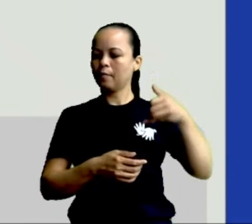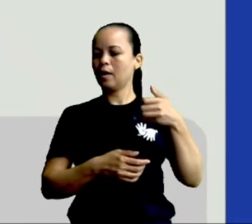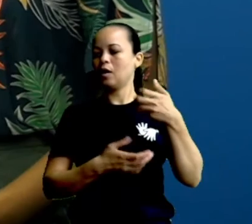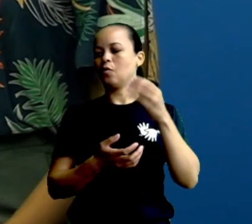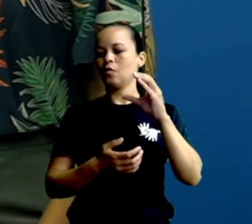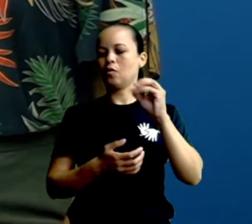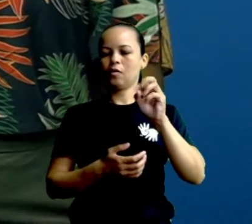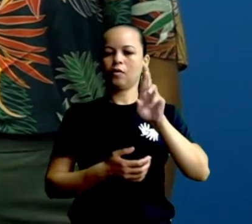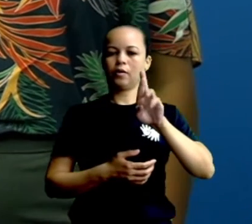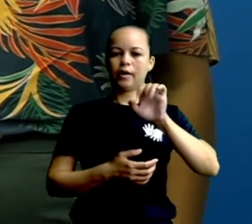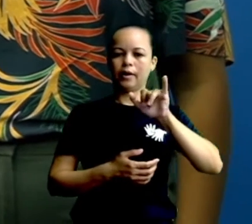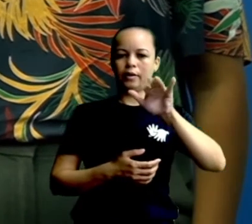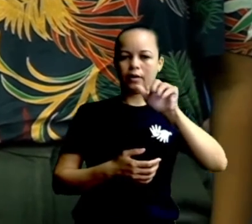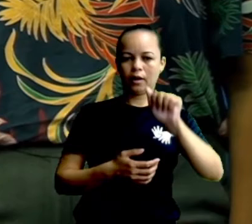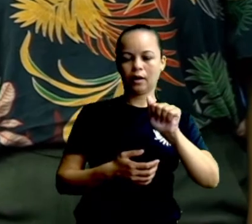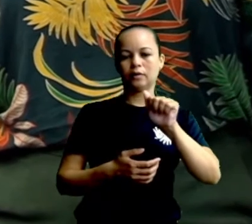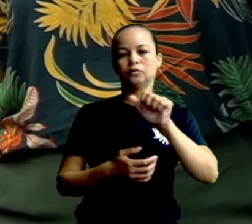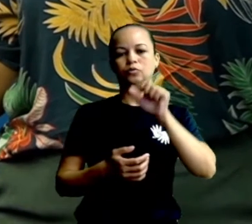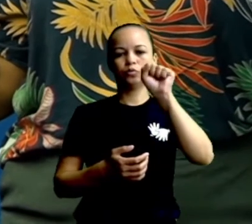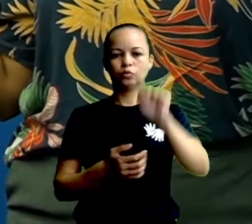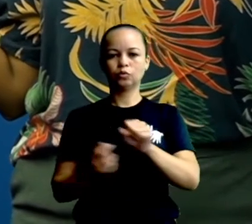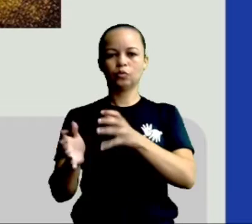na Tailândia.